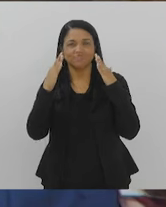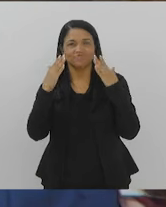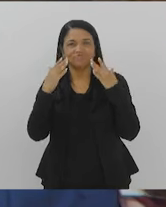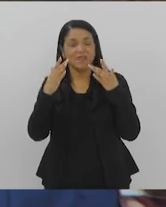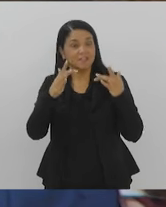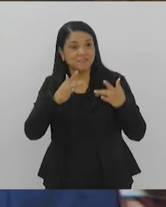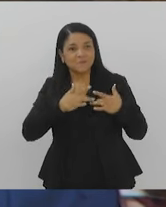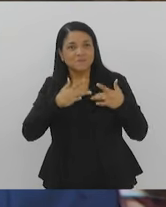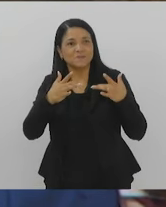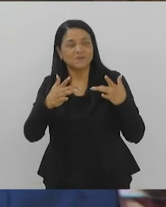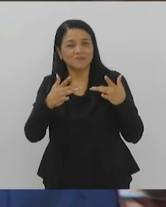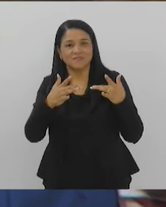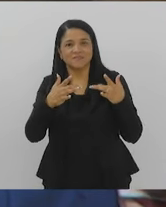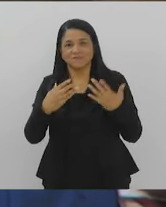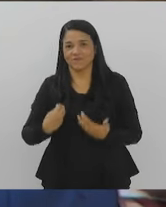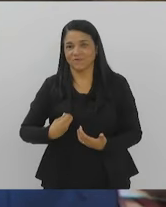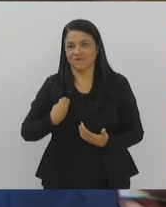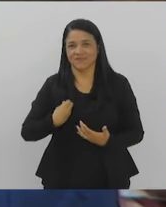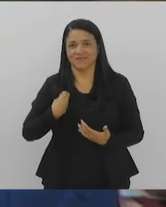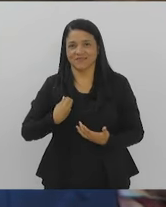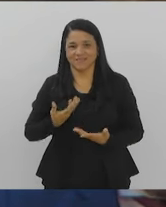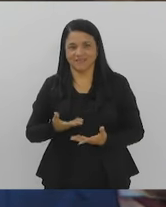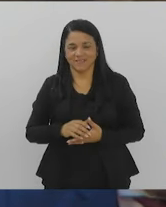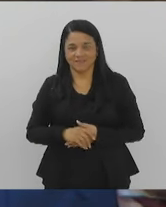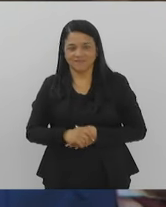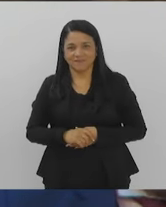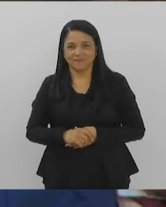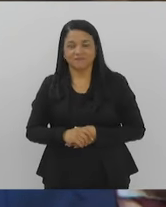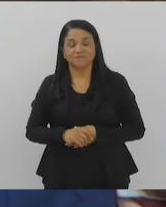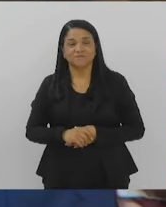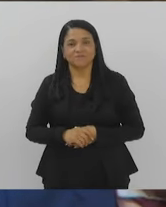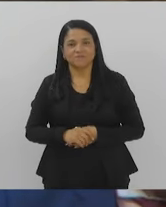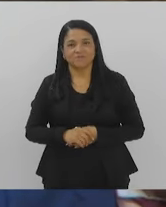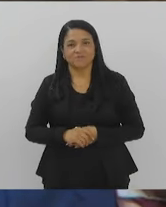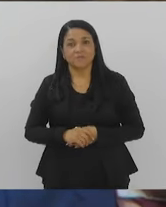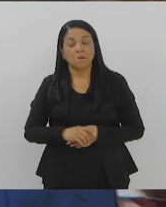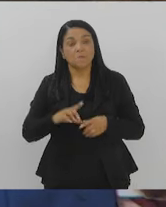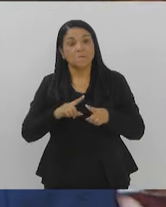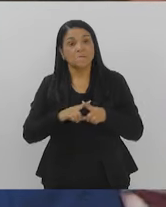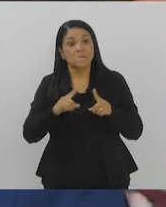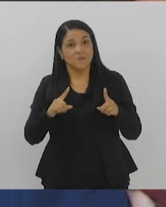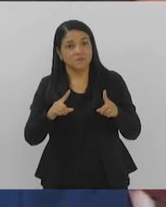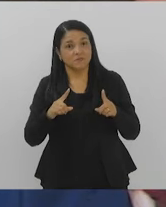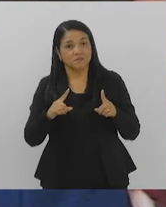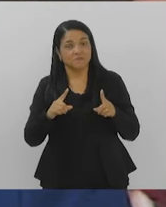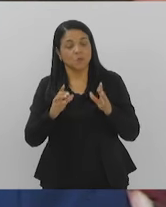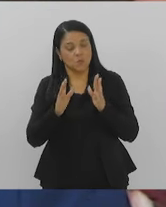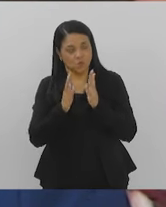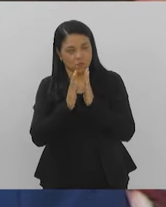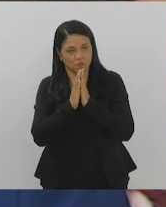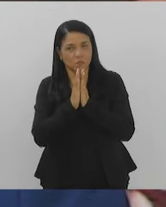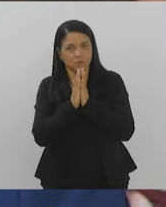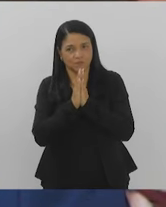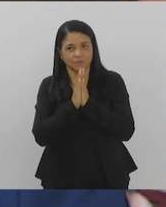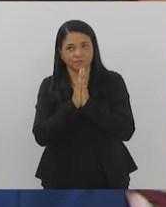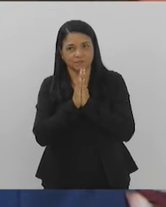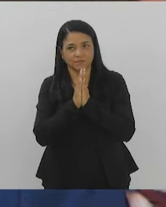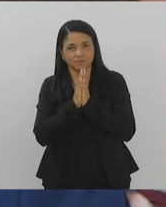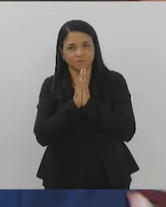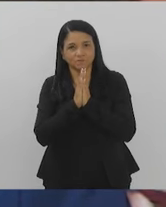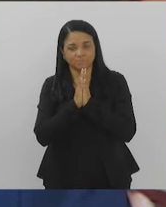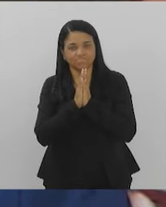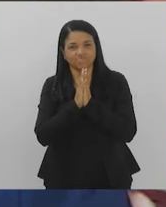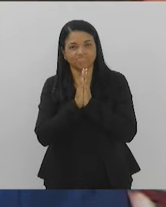espontaneidade em viver. Mas eu fiz uma oração e